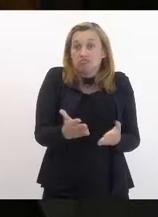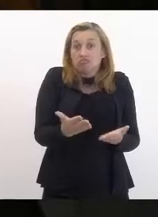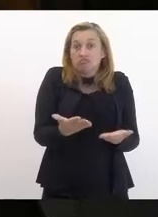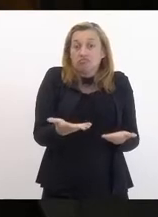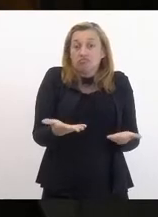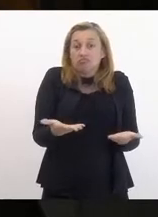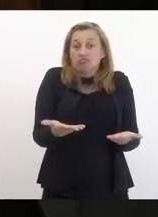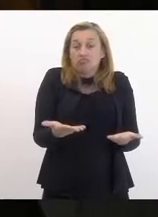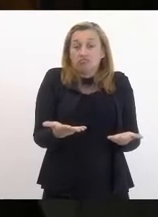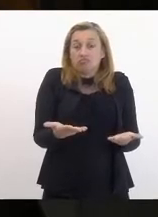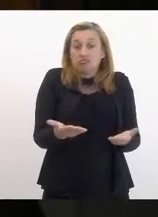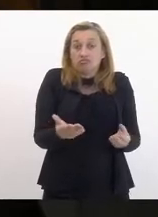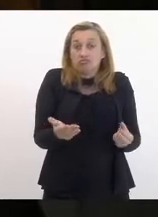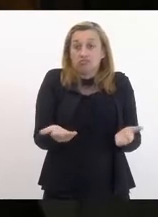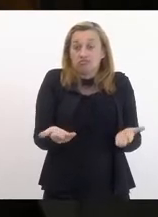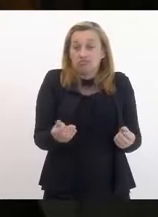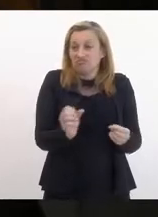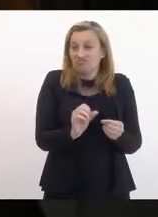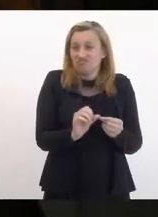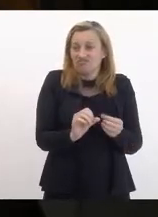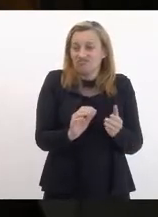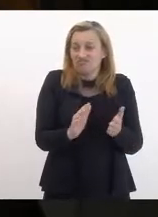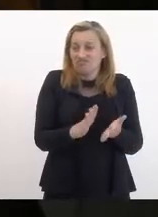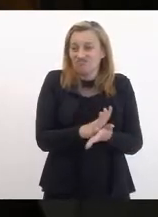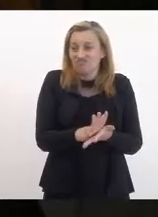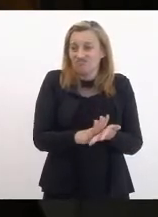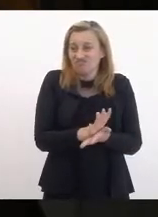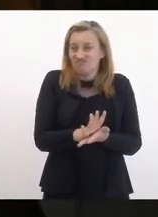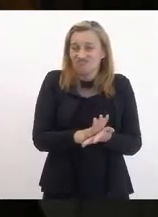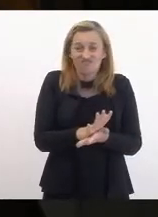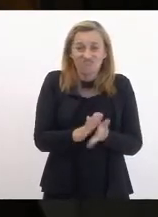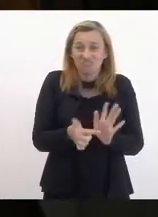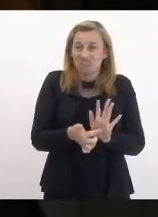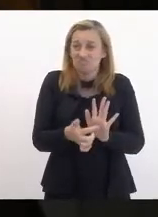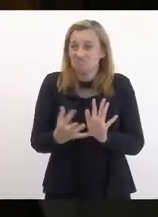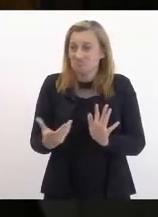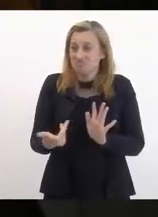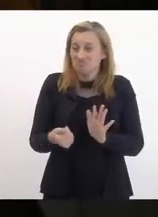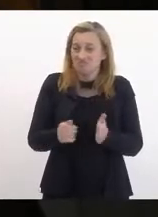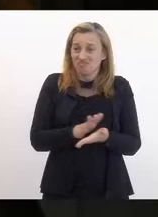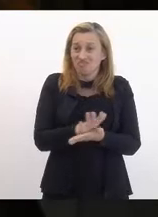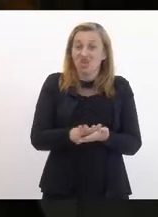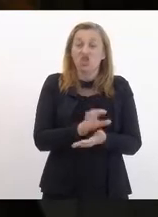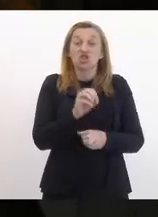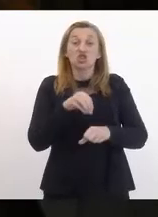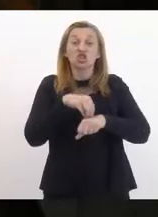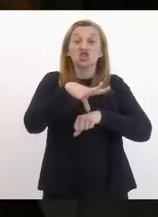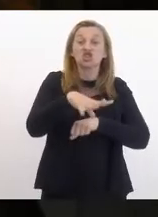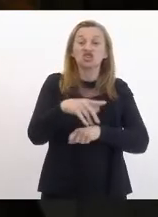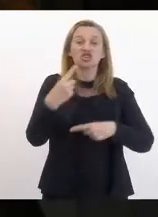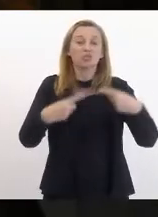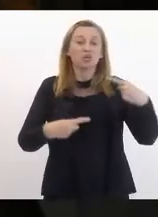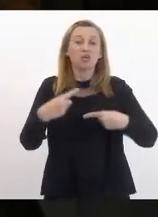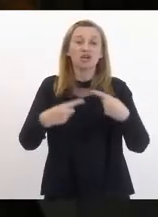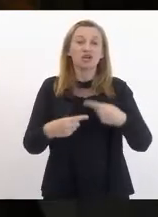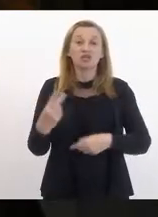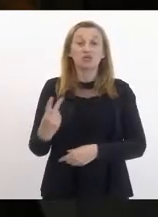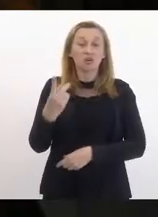não coloca lá os mais qualificados, vale quem indica